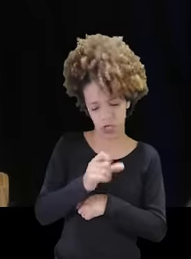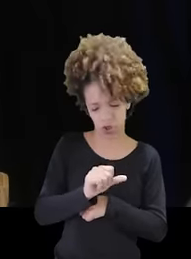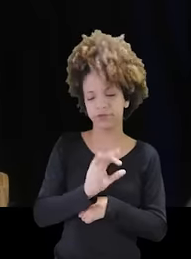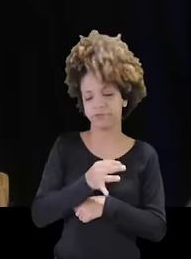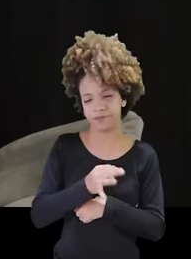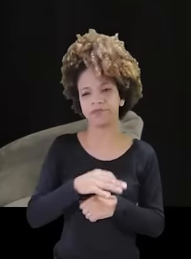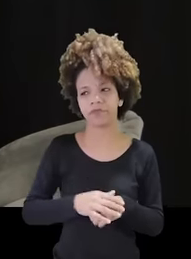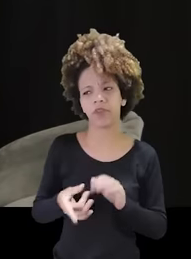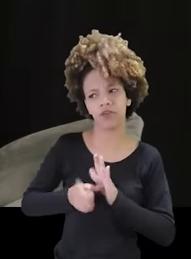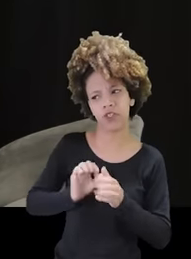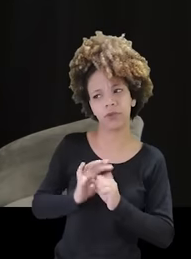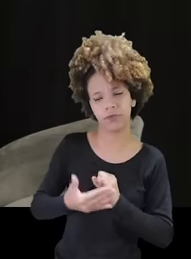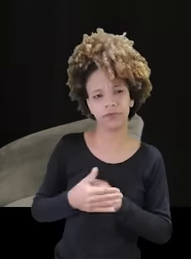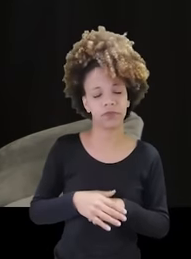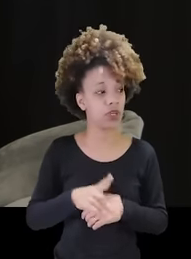é